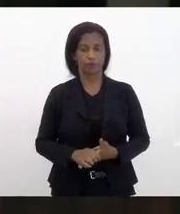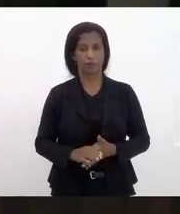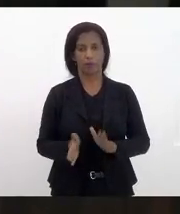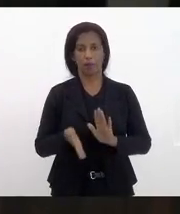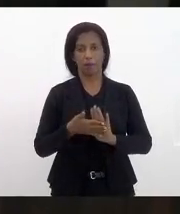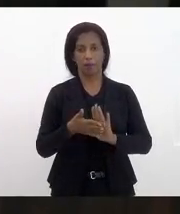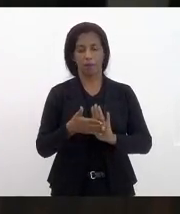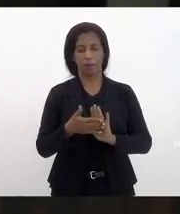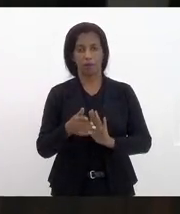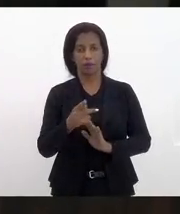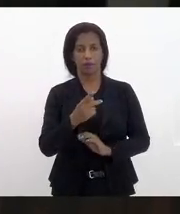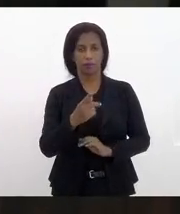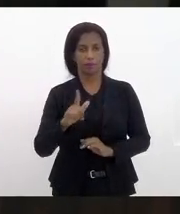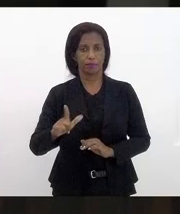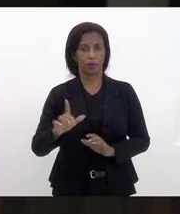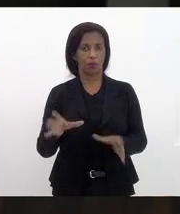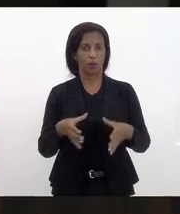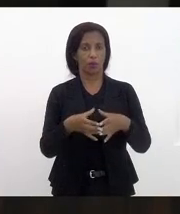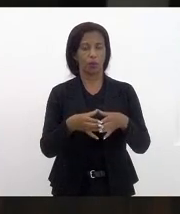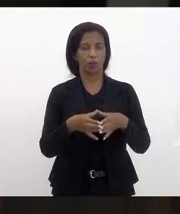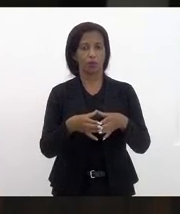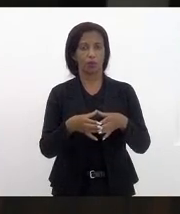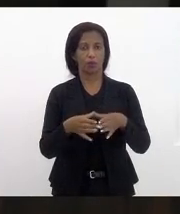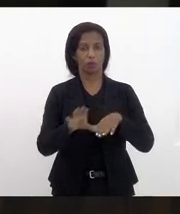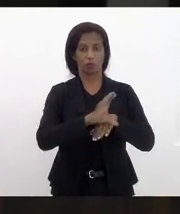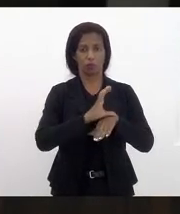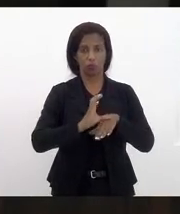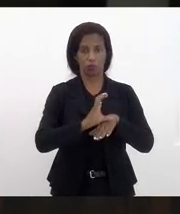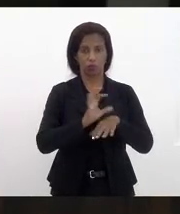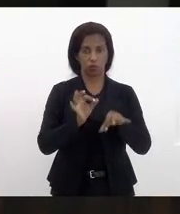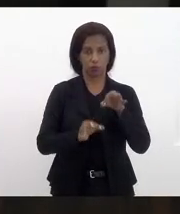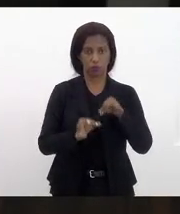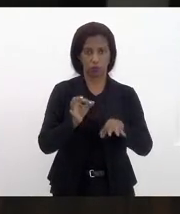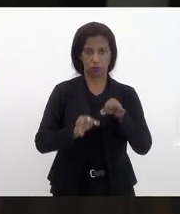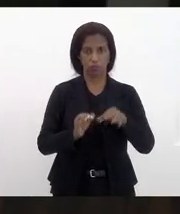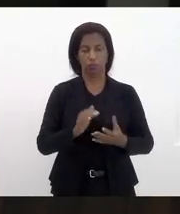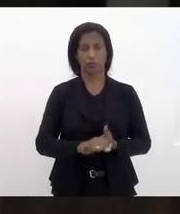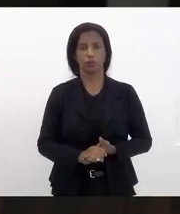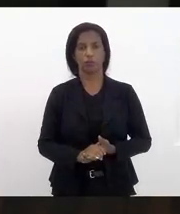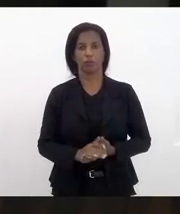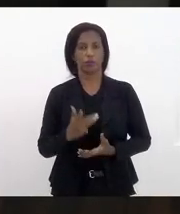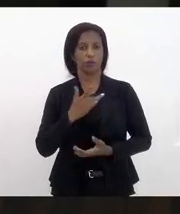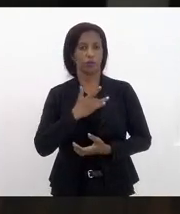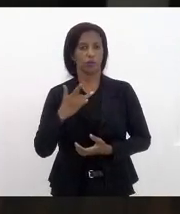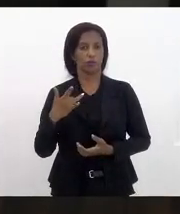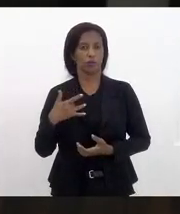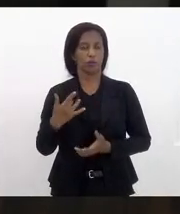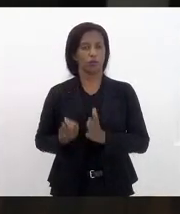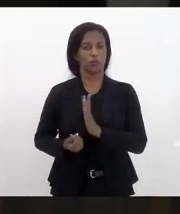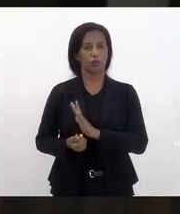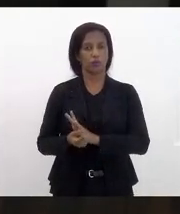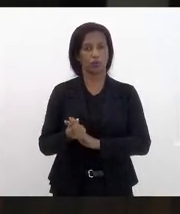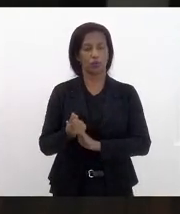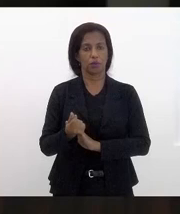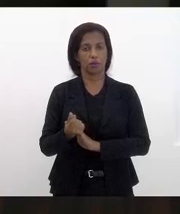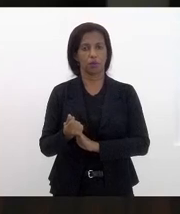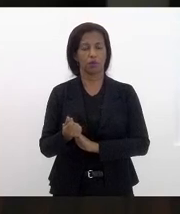Dependendo de pareceres das comissões de Constituição e Justiça, de Saúde, de Orçamento,